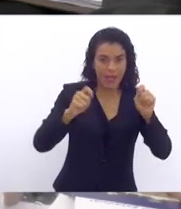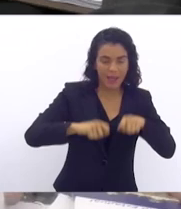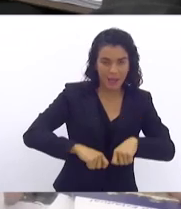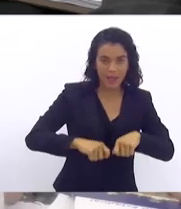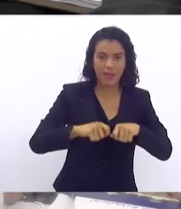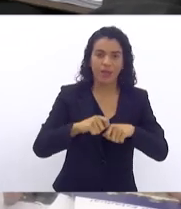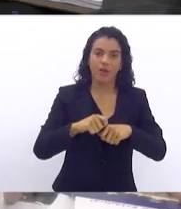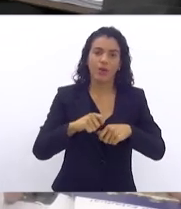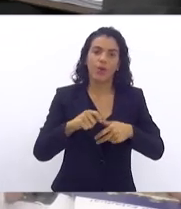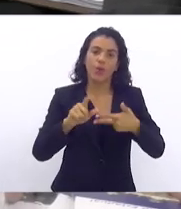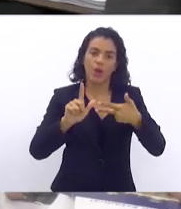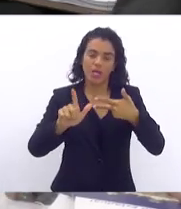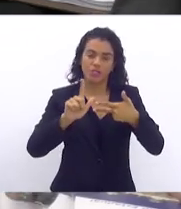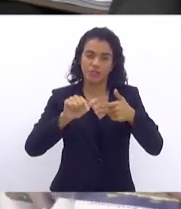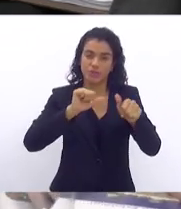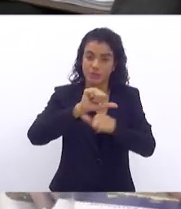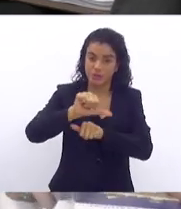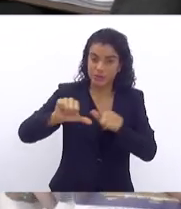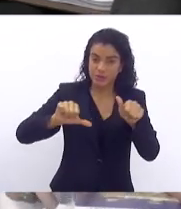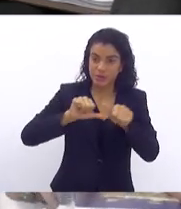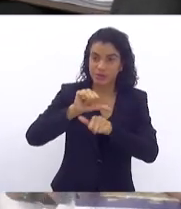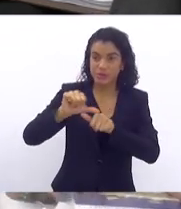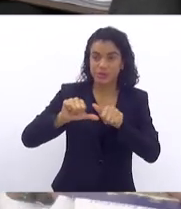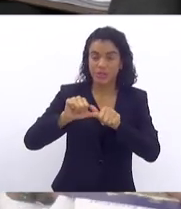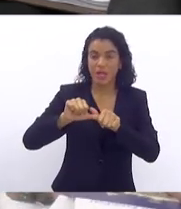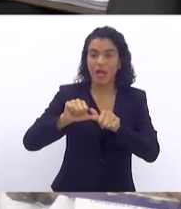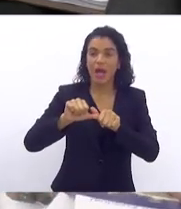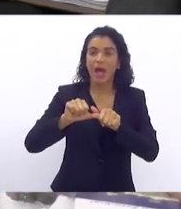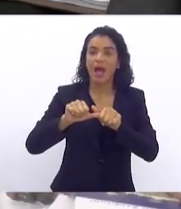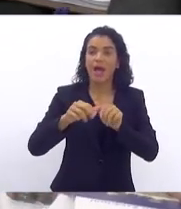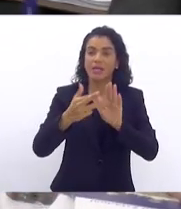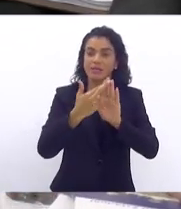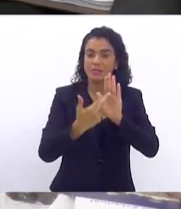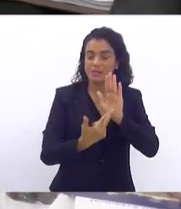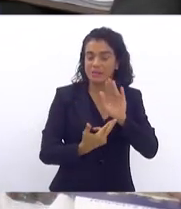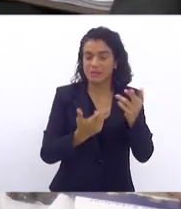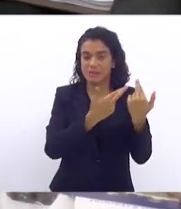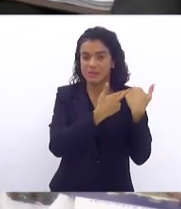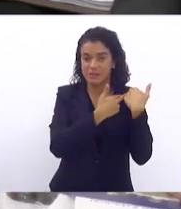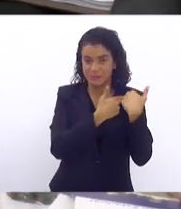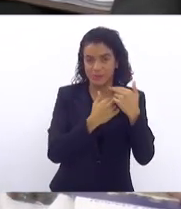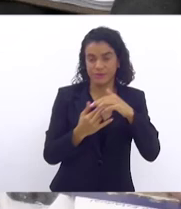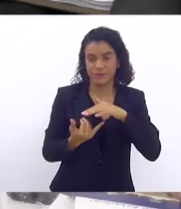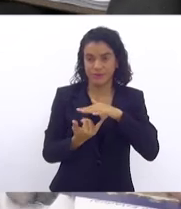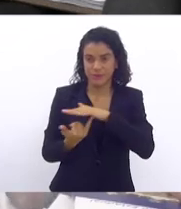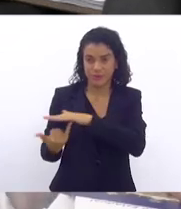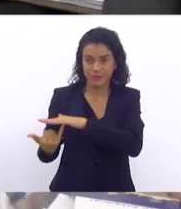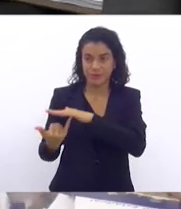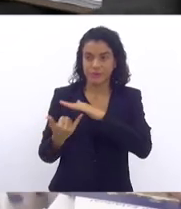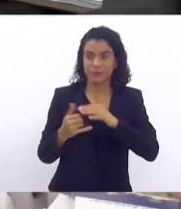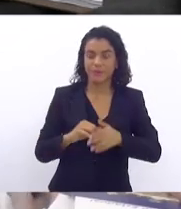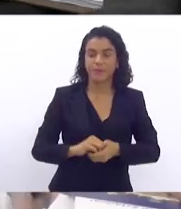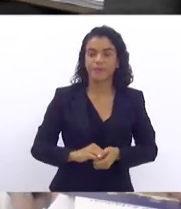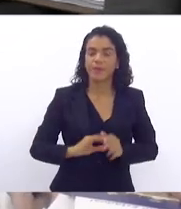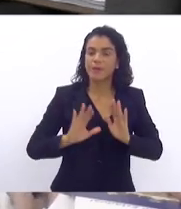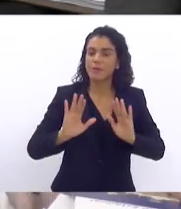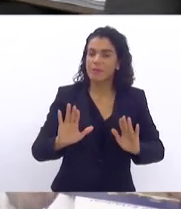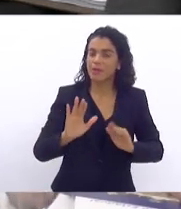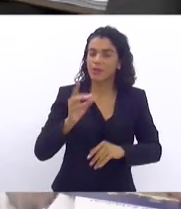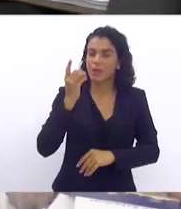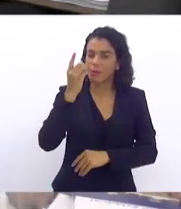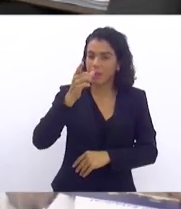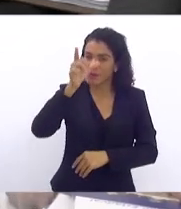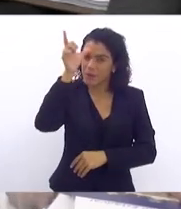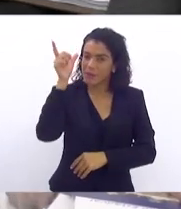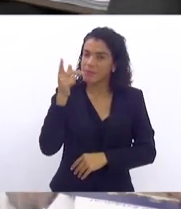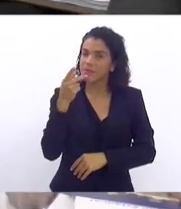que tem o Poder Legislativo em alterar a mera atribuição dos órgãos e não a estrutura de organização. Mas o deputado Luiz Paulo me chamou